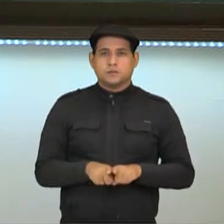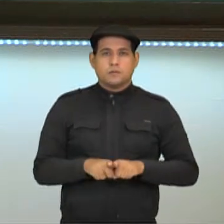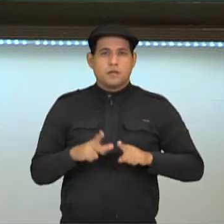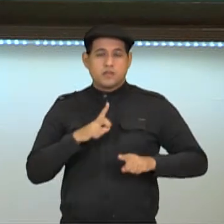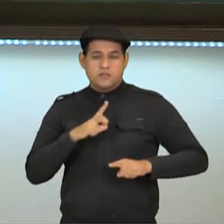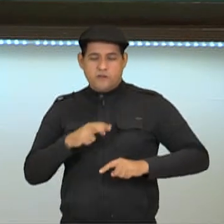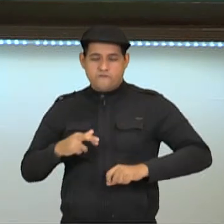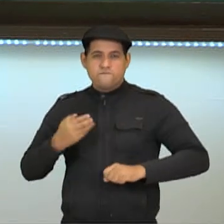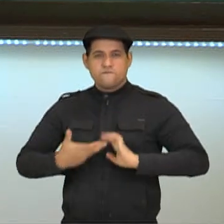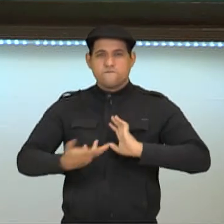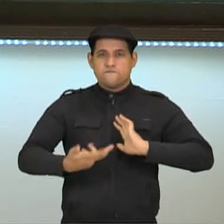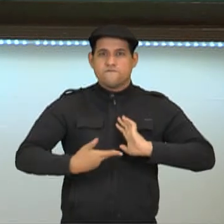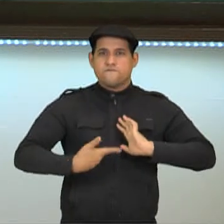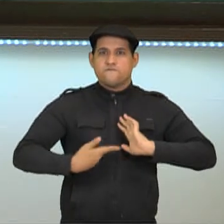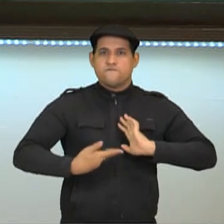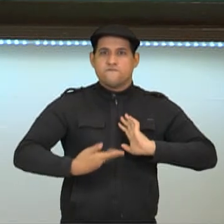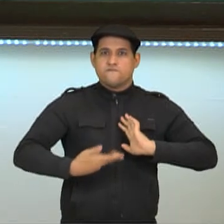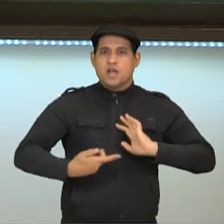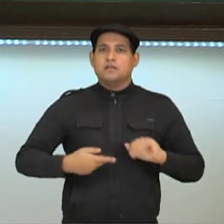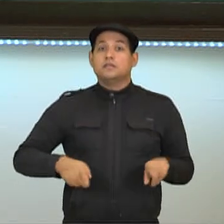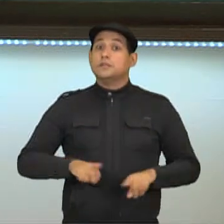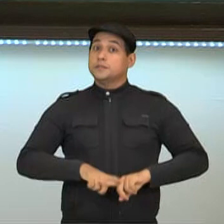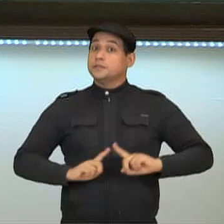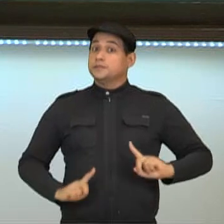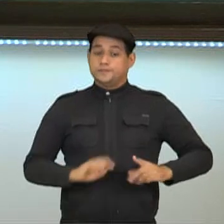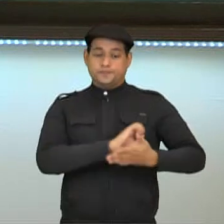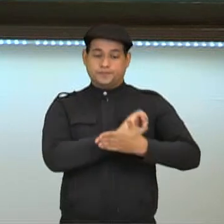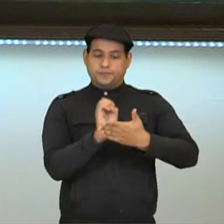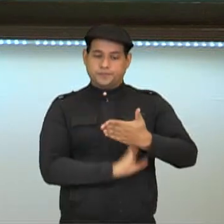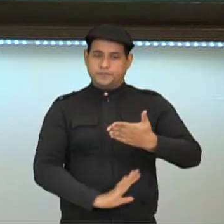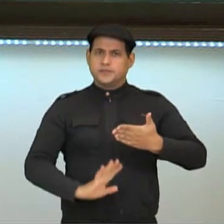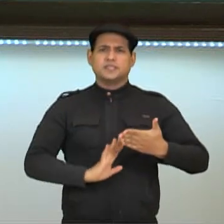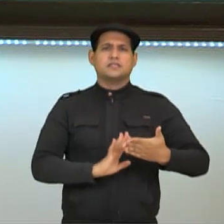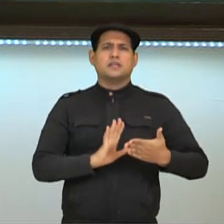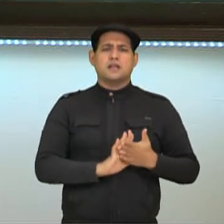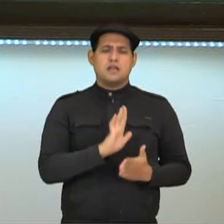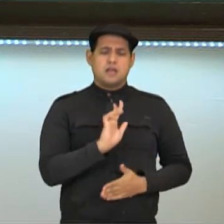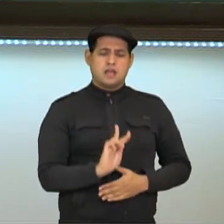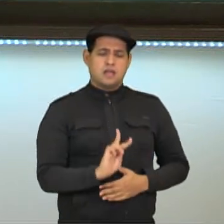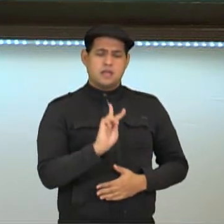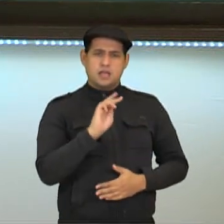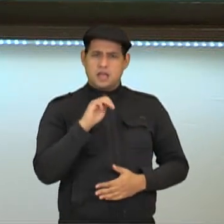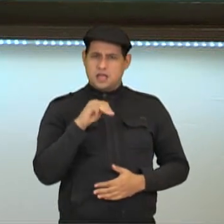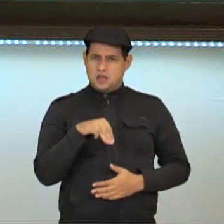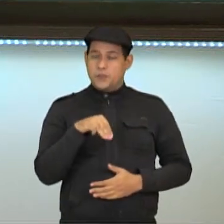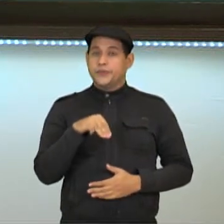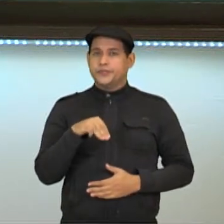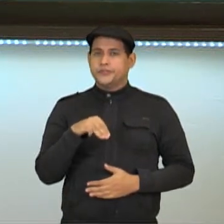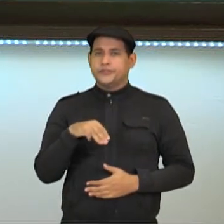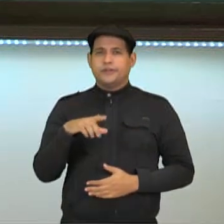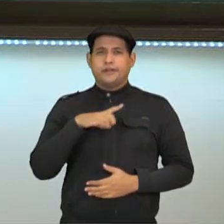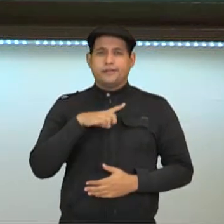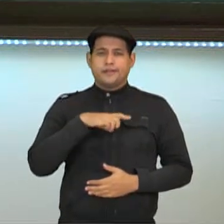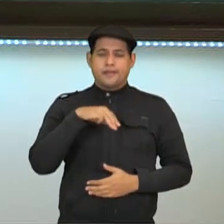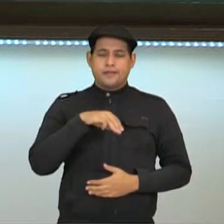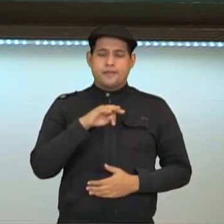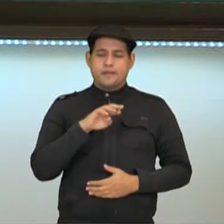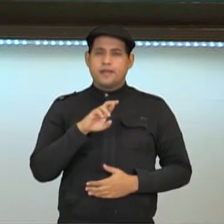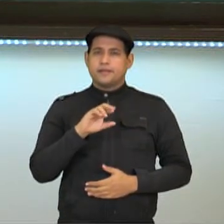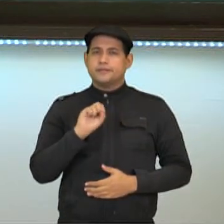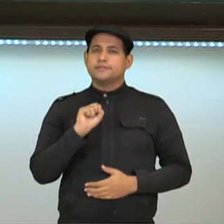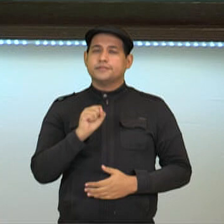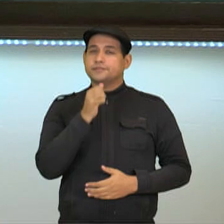impulsão, velocidade. E as provas de maior quilometragem, maior que tem mais metros ali, no